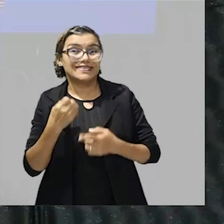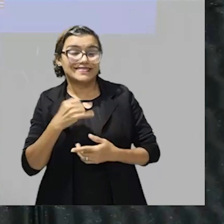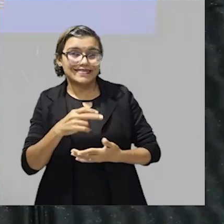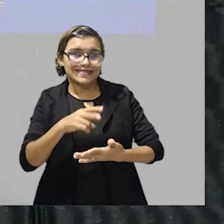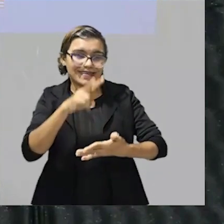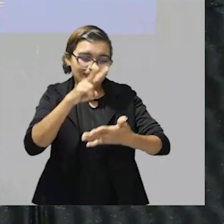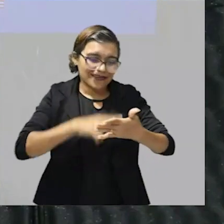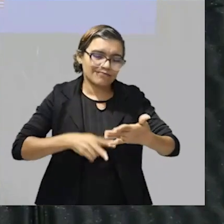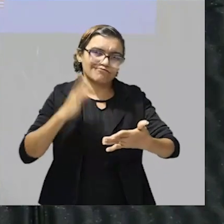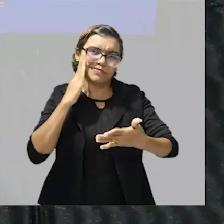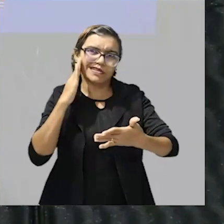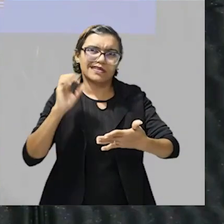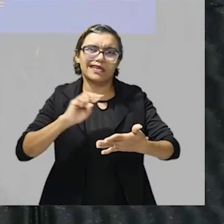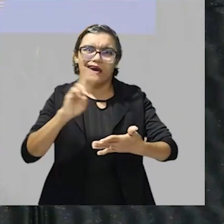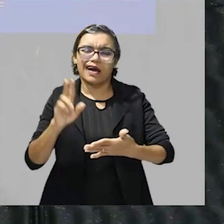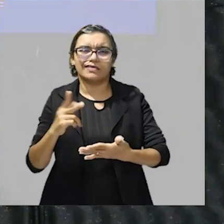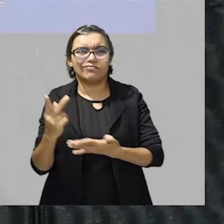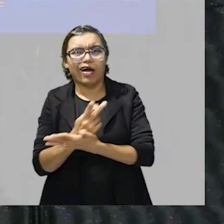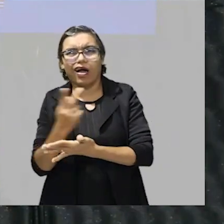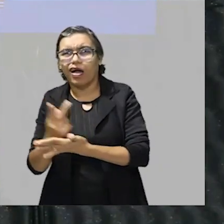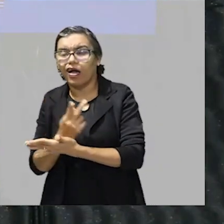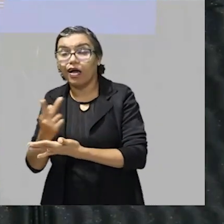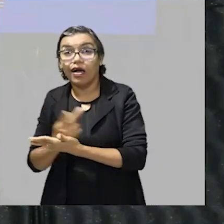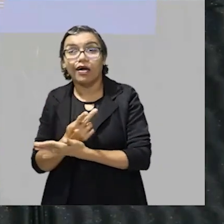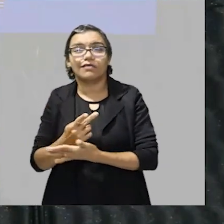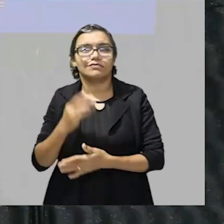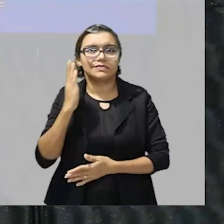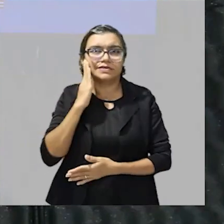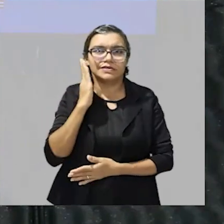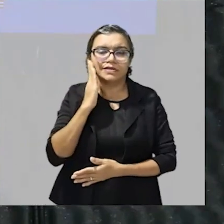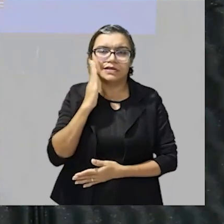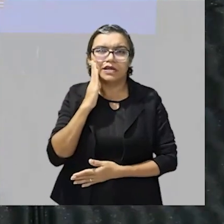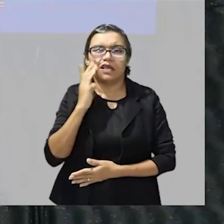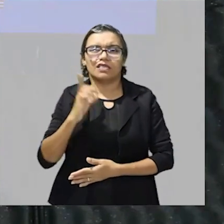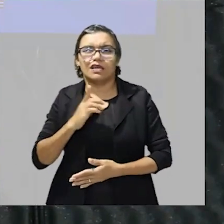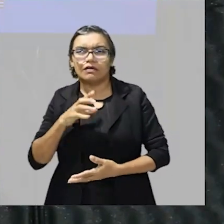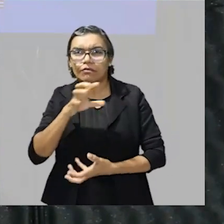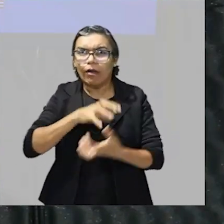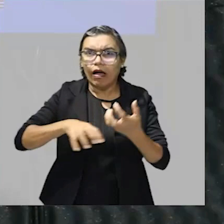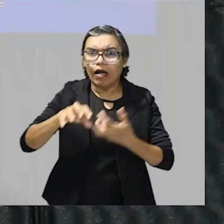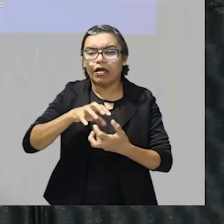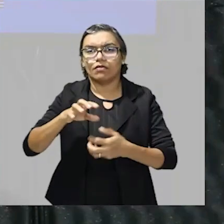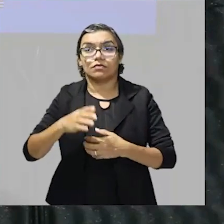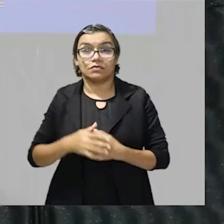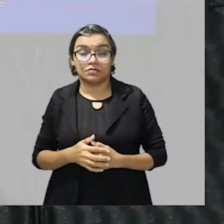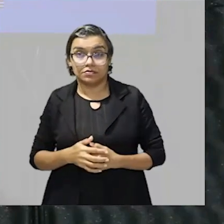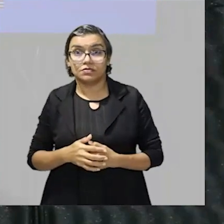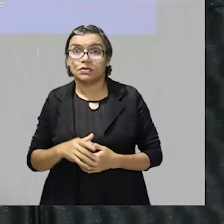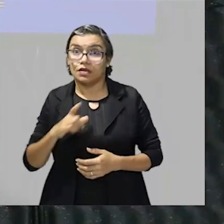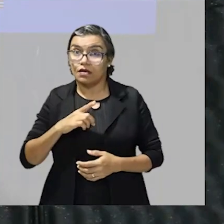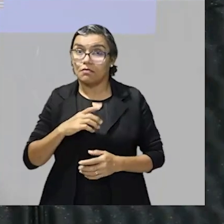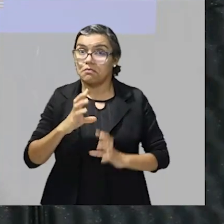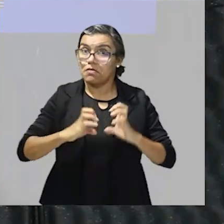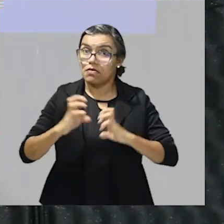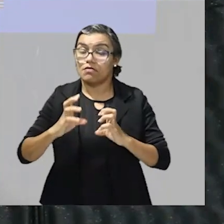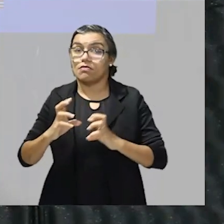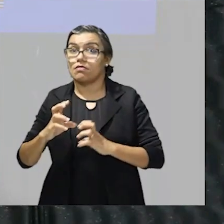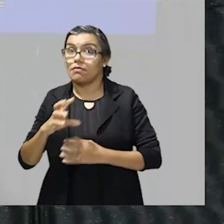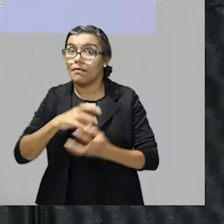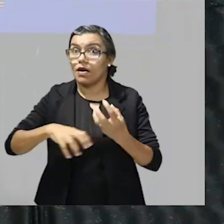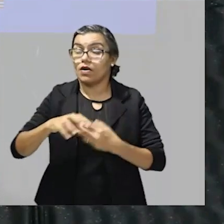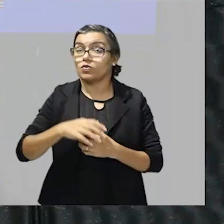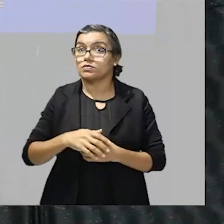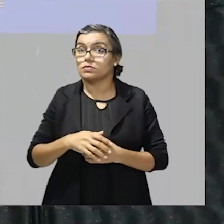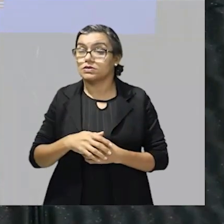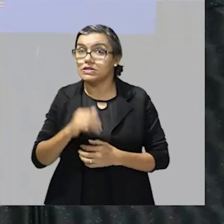para discussões infundadas para inimizades a gente acabou de ser uma pandemia de